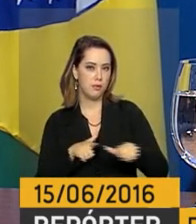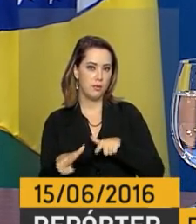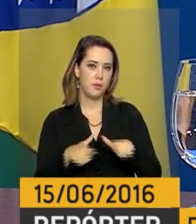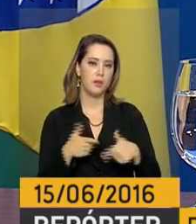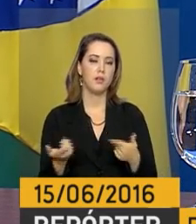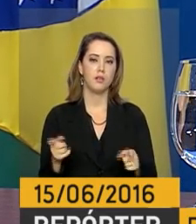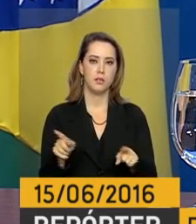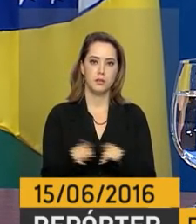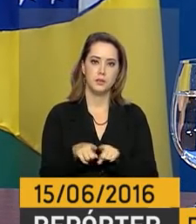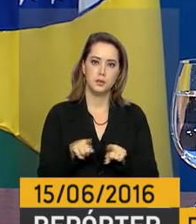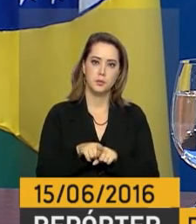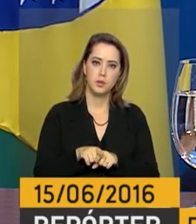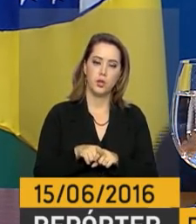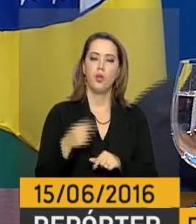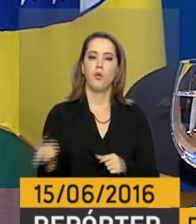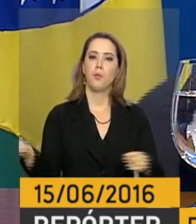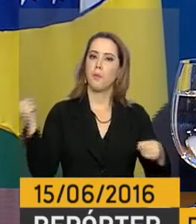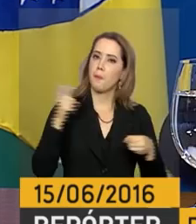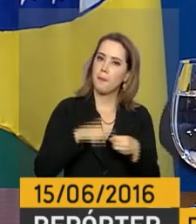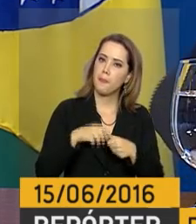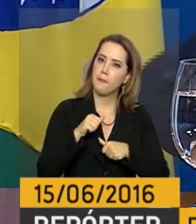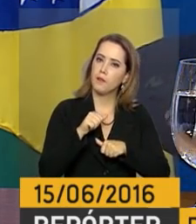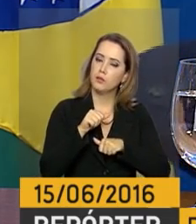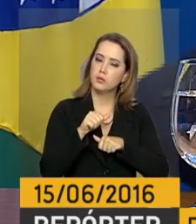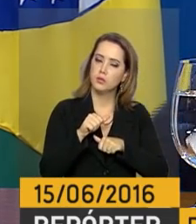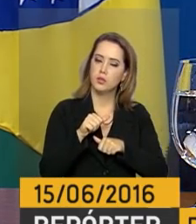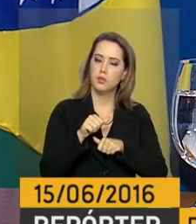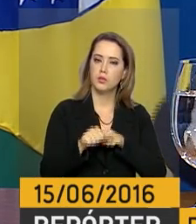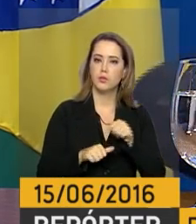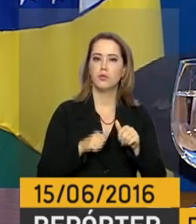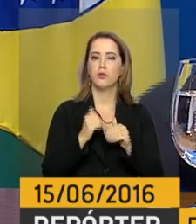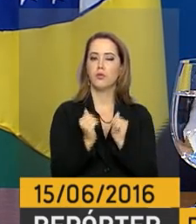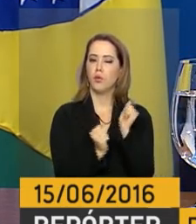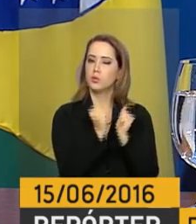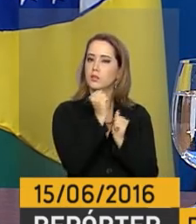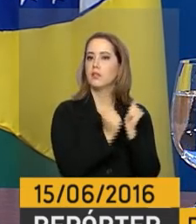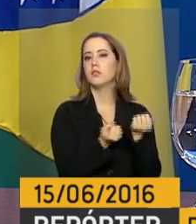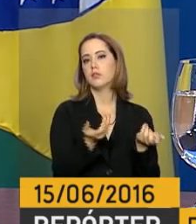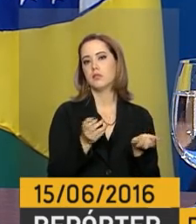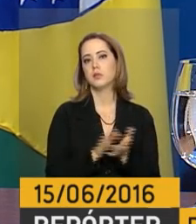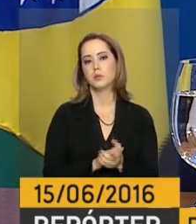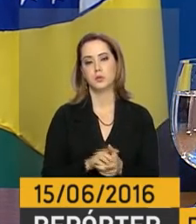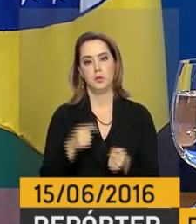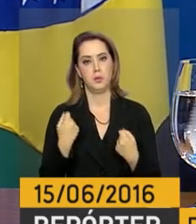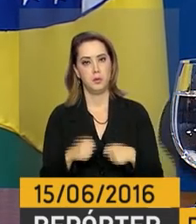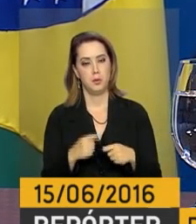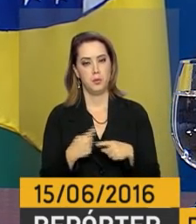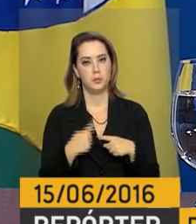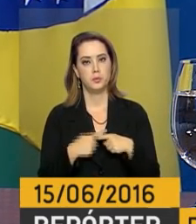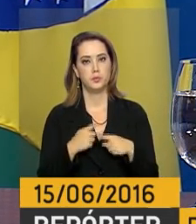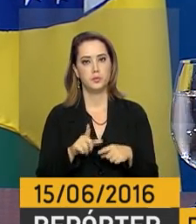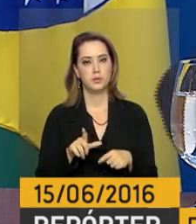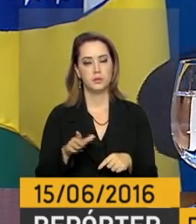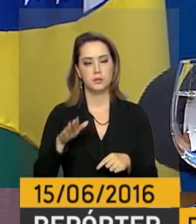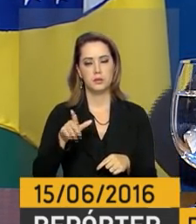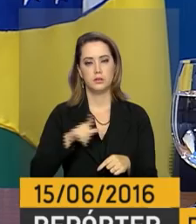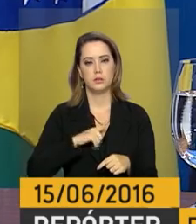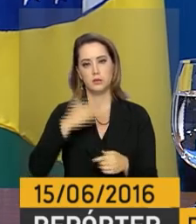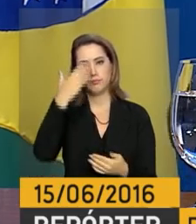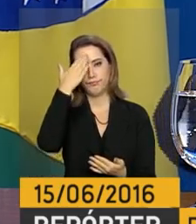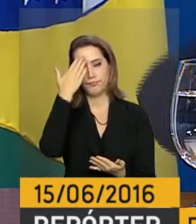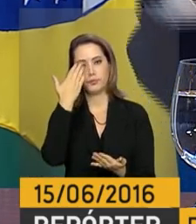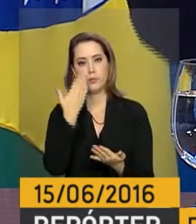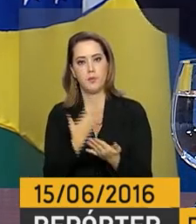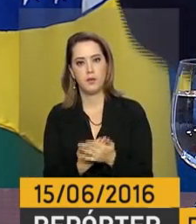restaurar a produção, porque na medida em que haja maior confiança, haja maior demanda, em seguida maior